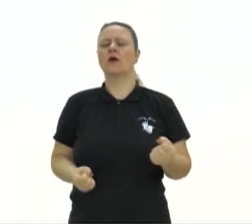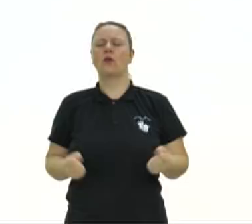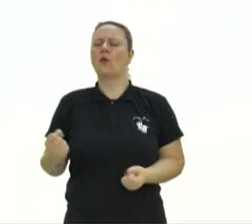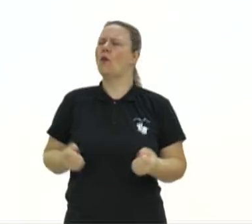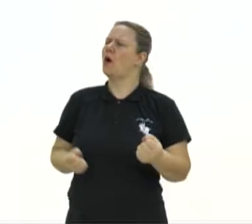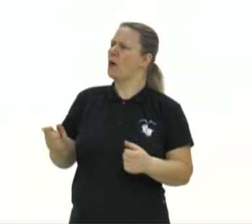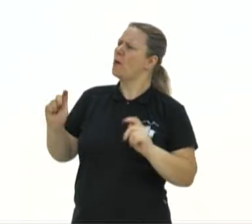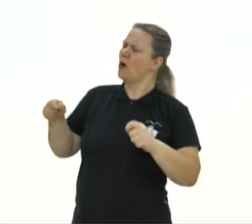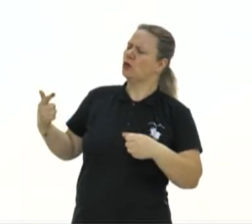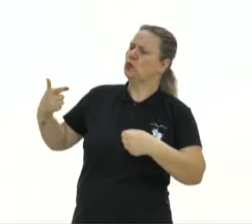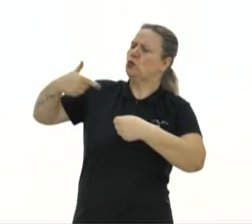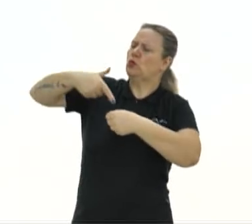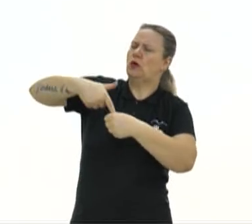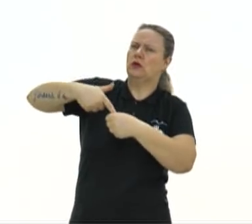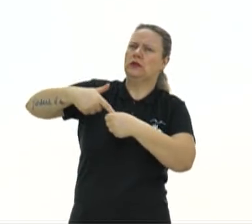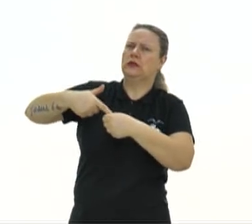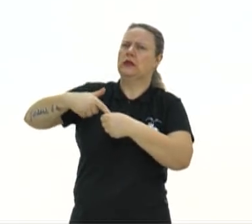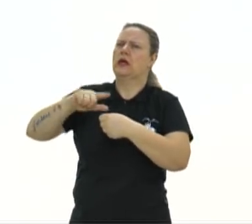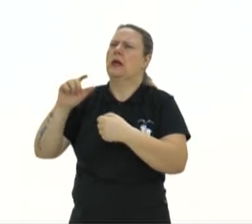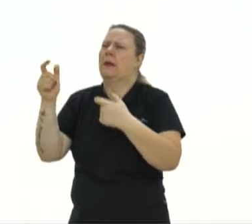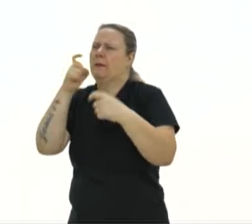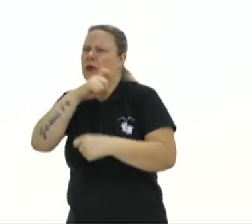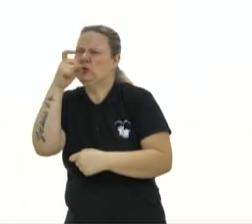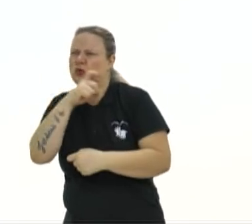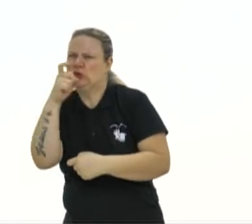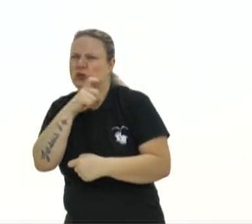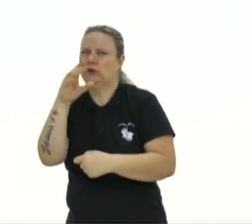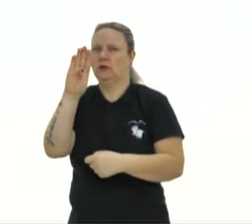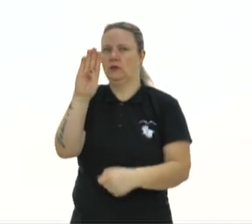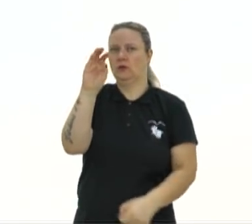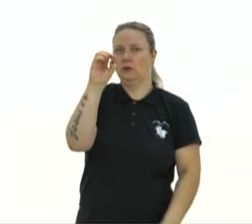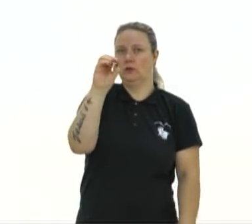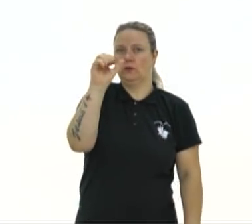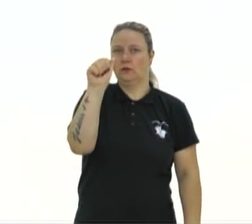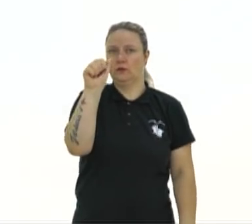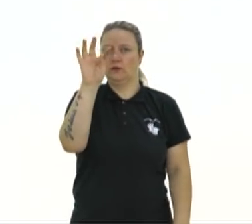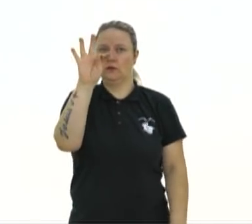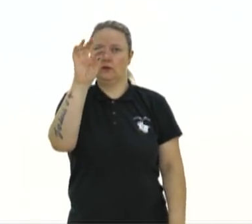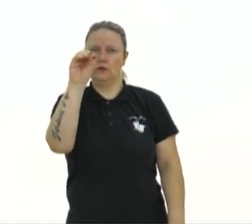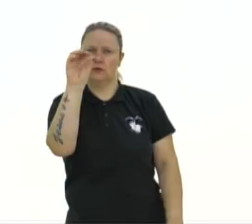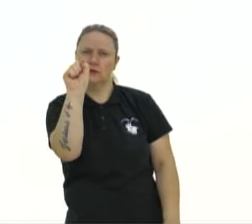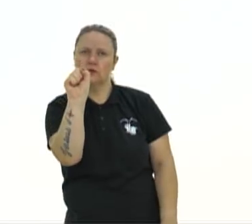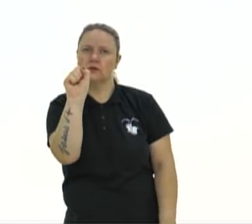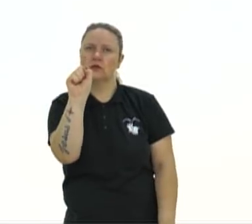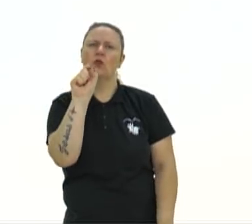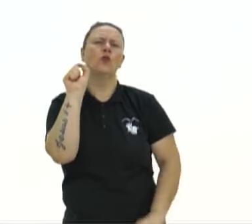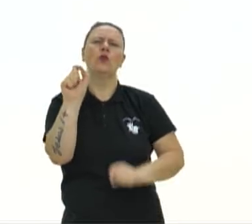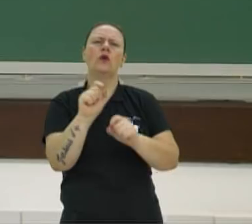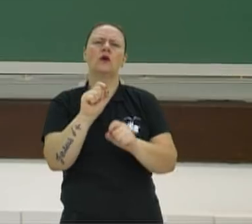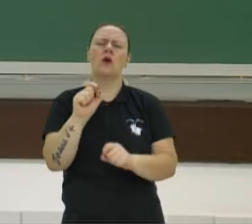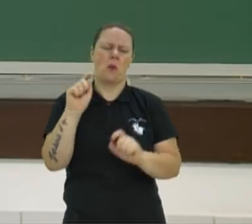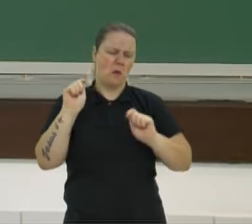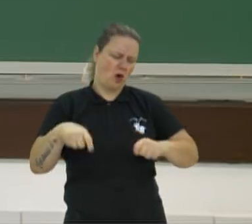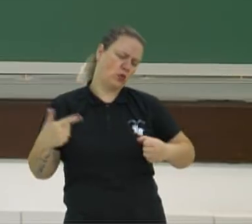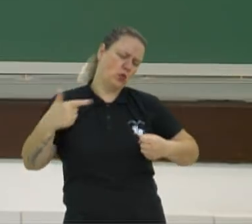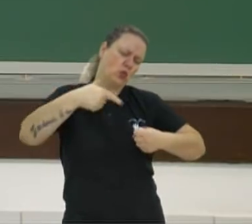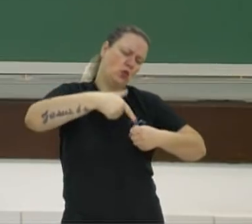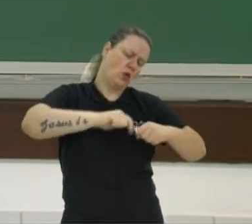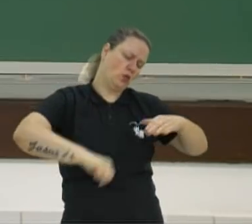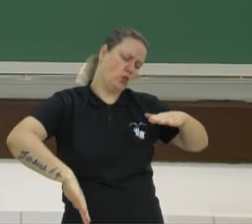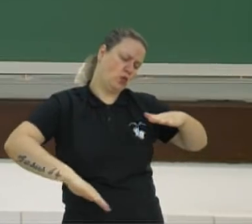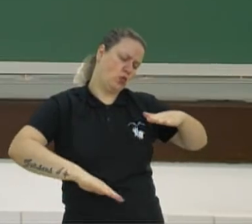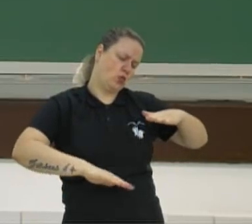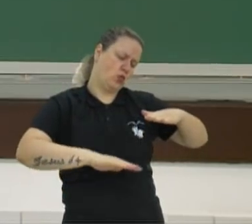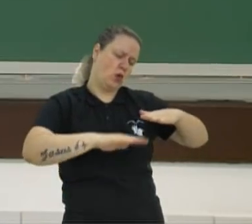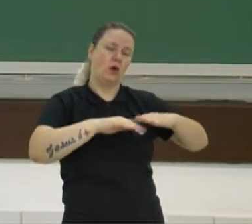encher o veículo de boatos, né? E não de gasolina. É uma crítica social que o cartunista utilizou para